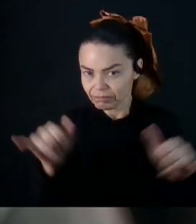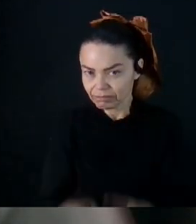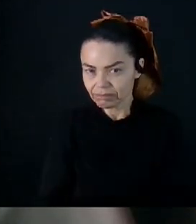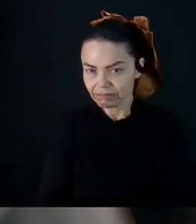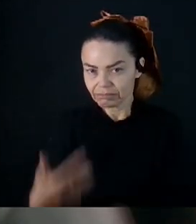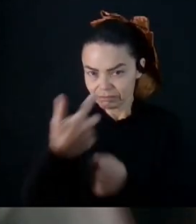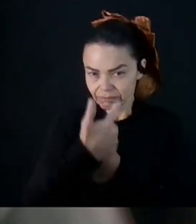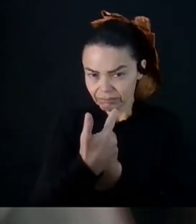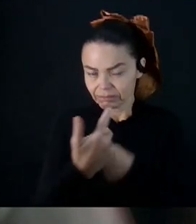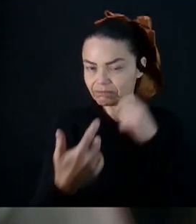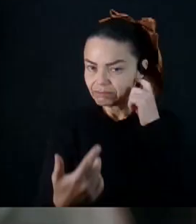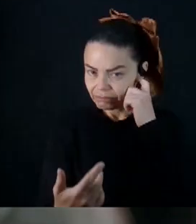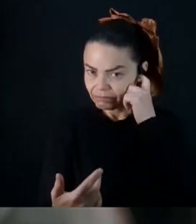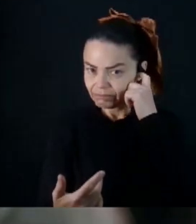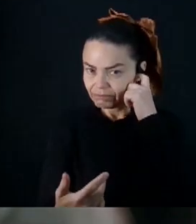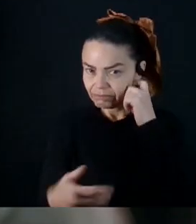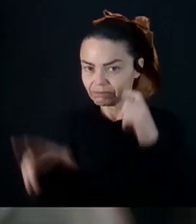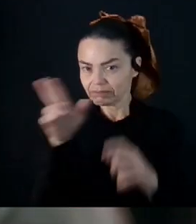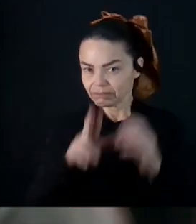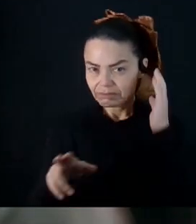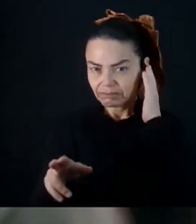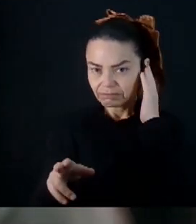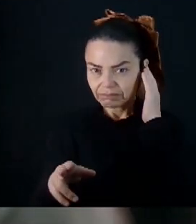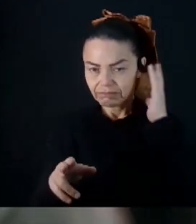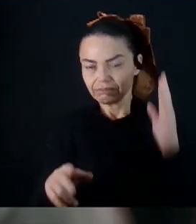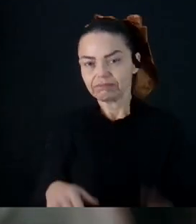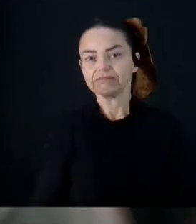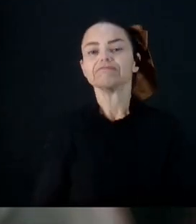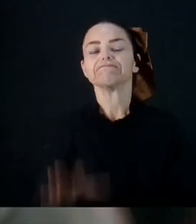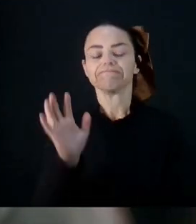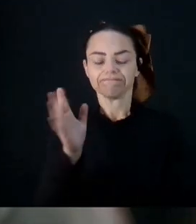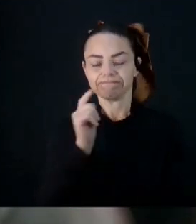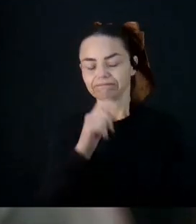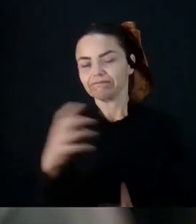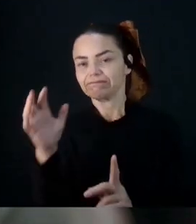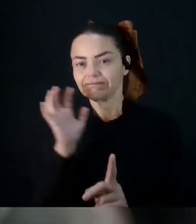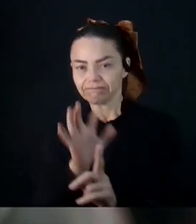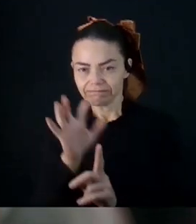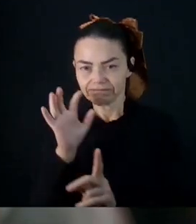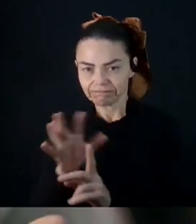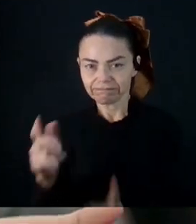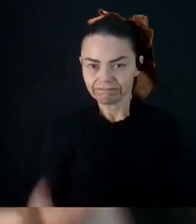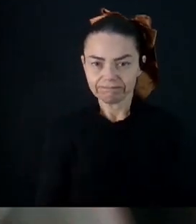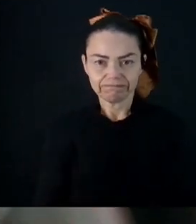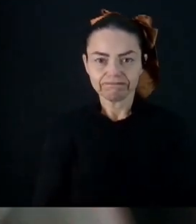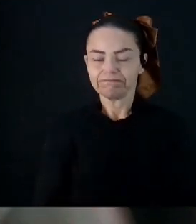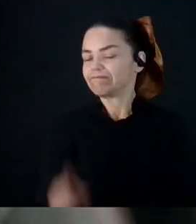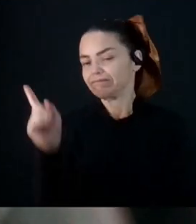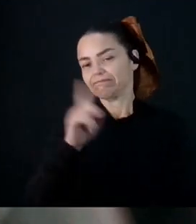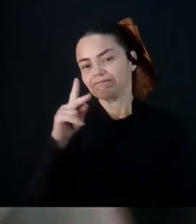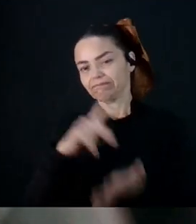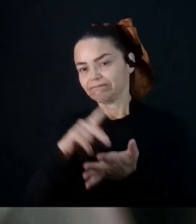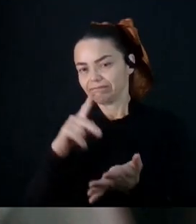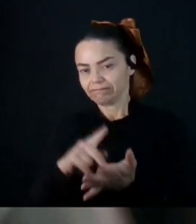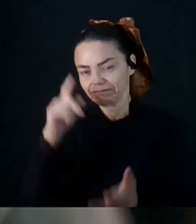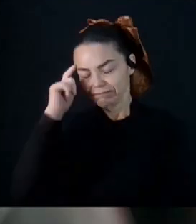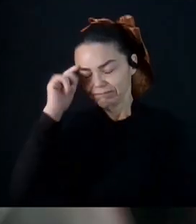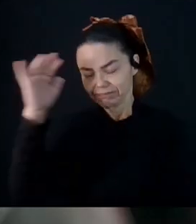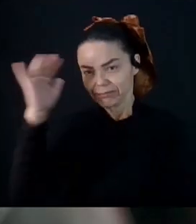câmera para ser utilizada. Então, é algo bem fora, assim, não é tão real como a criança imagina,